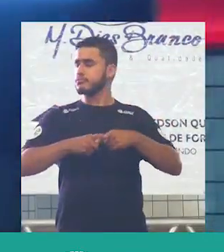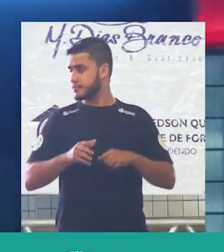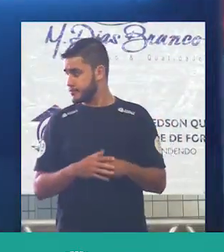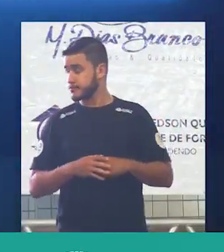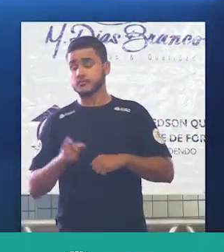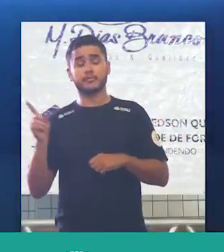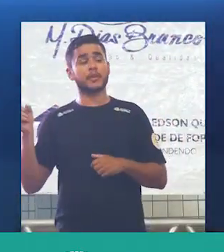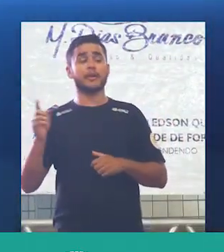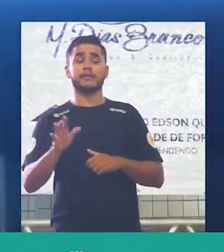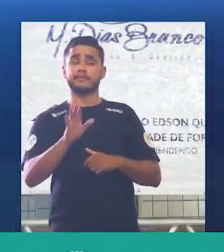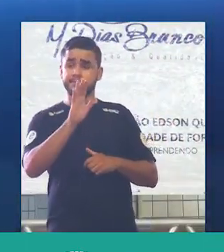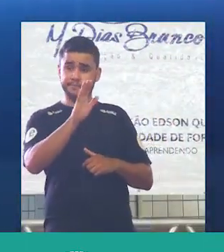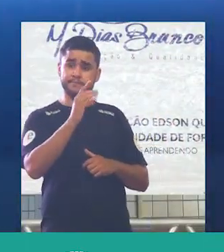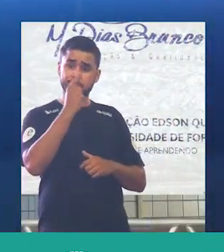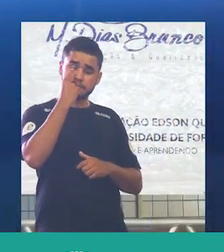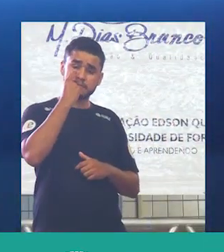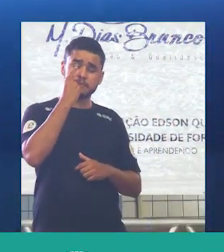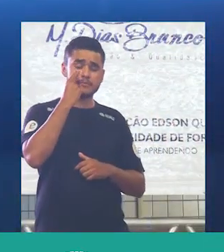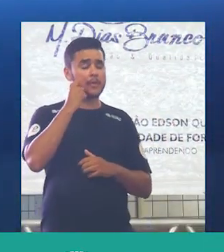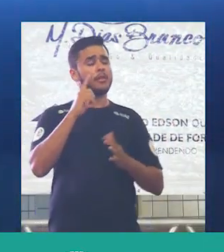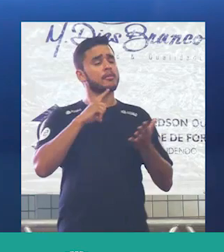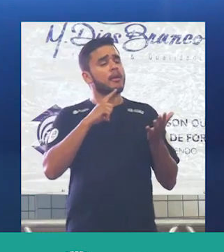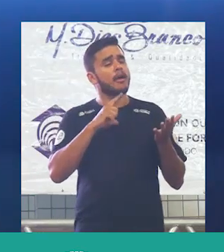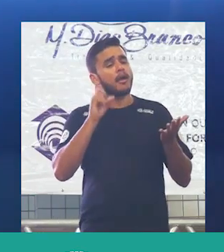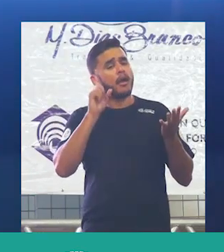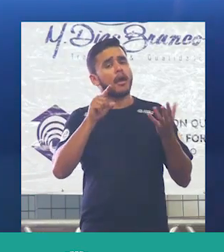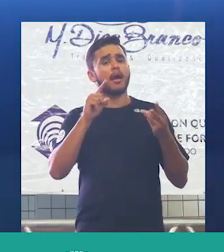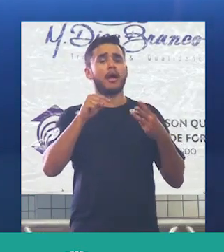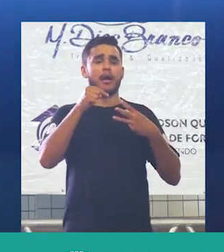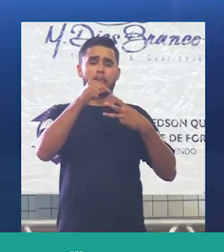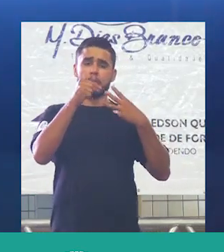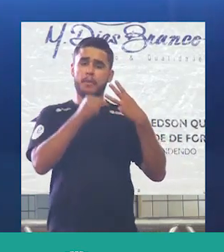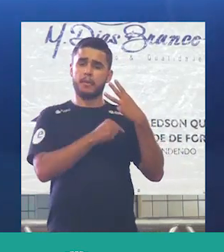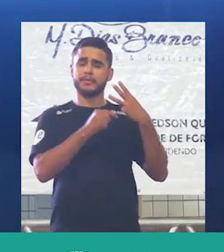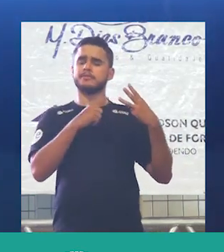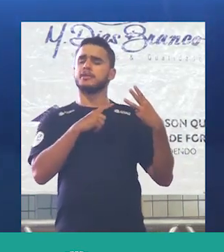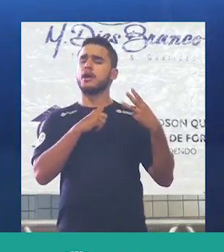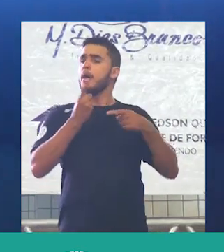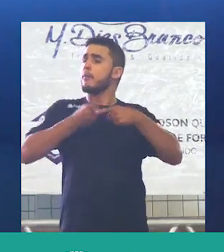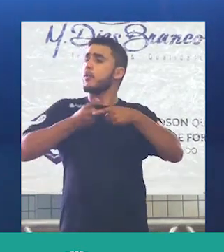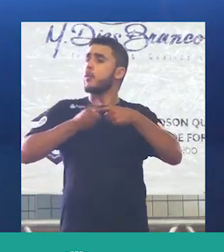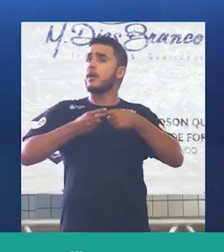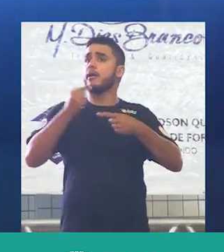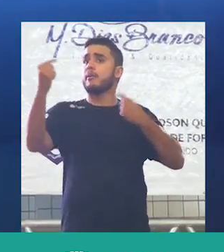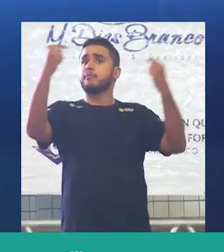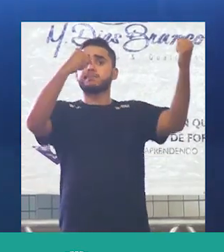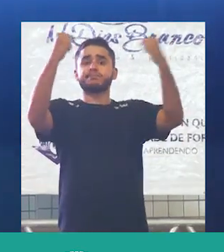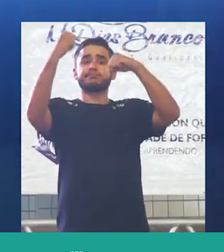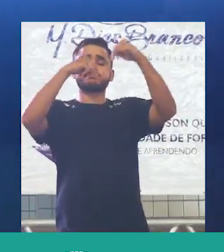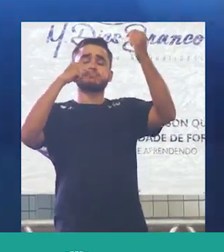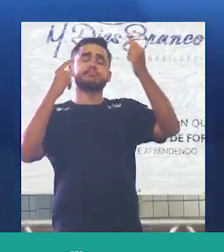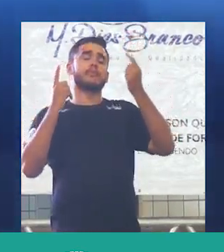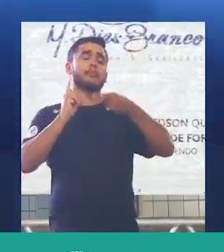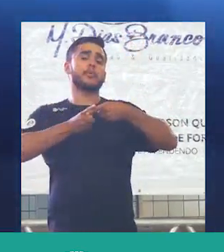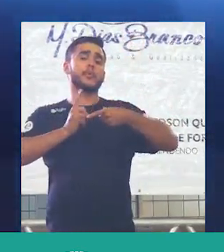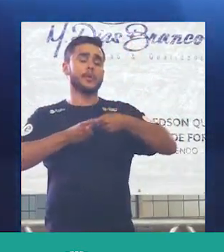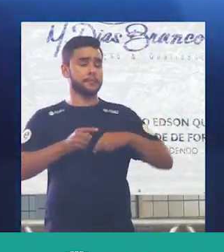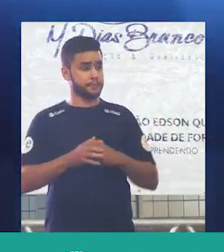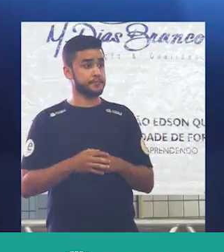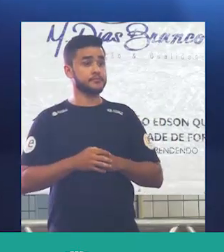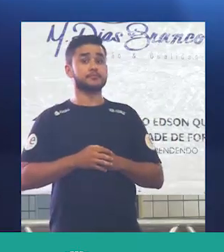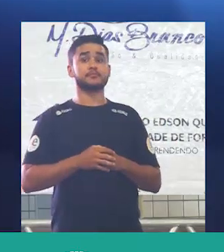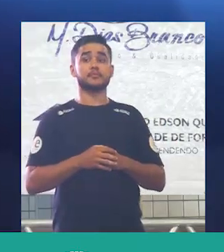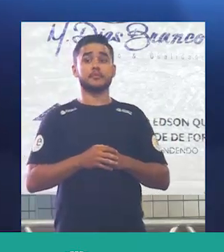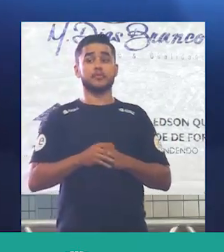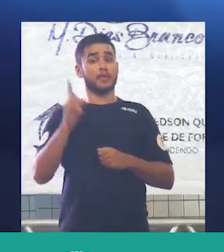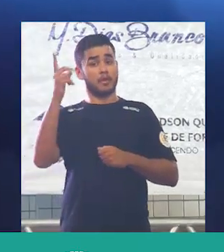Na verdade, nós vamos ter 3 aspectos na vinda dos imigrantes para cá. Eles vão lá